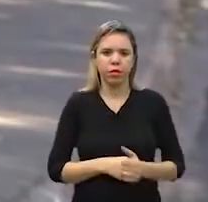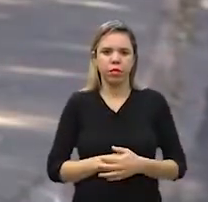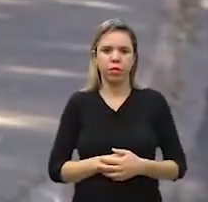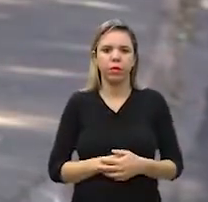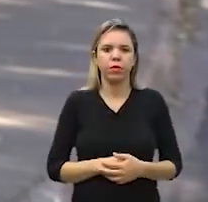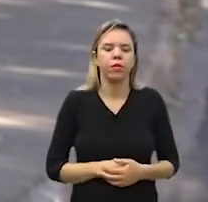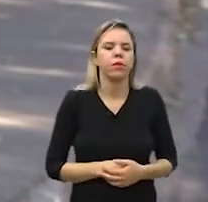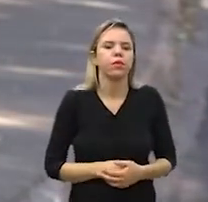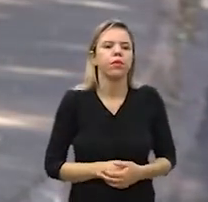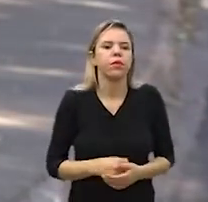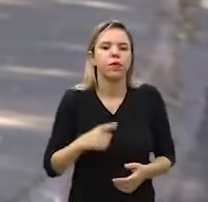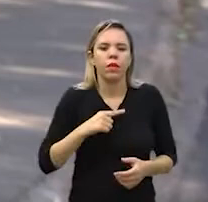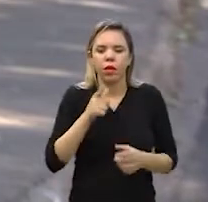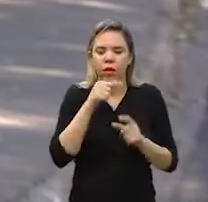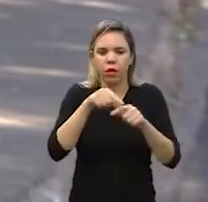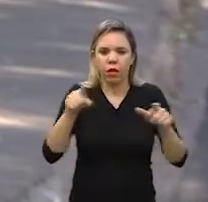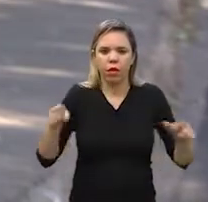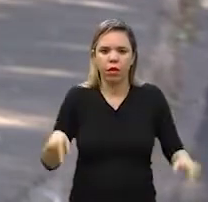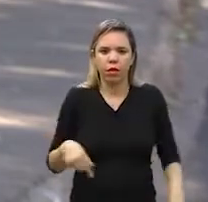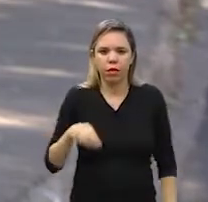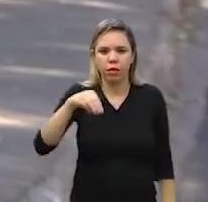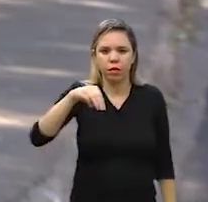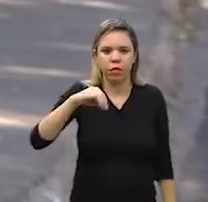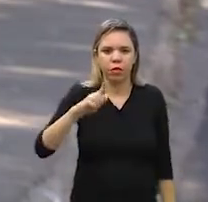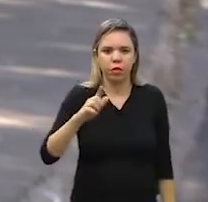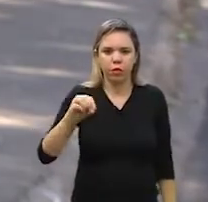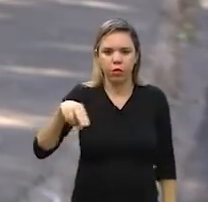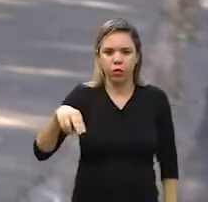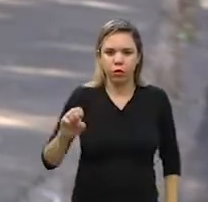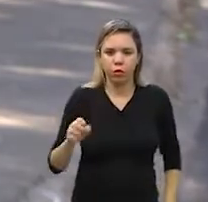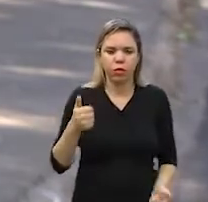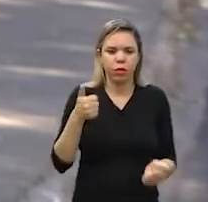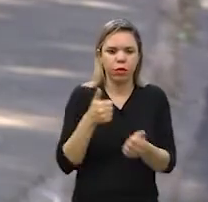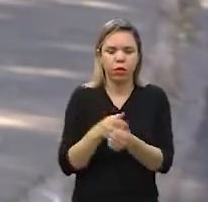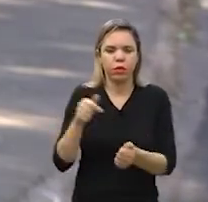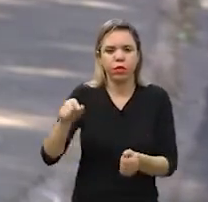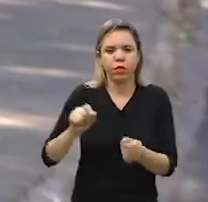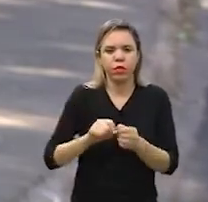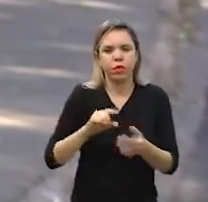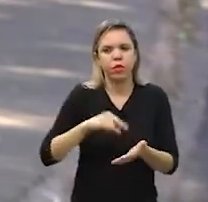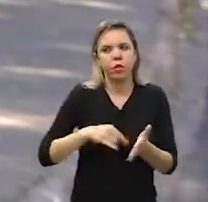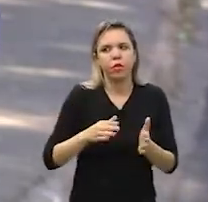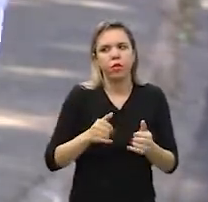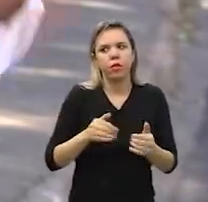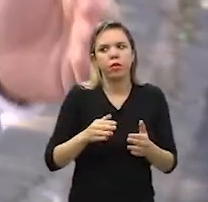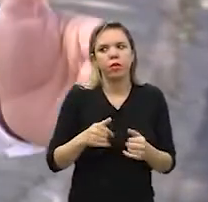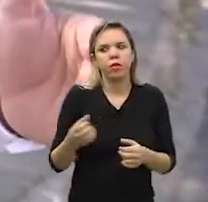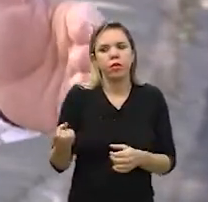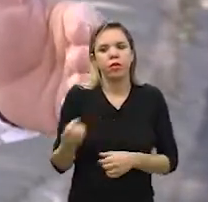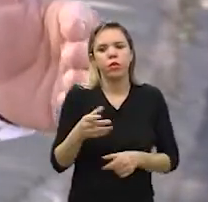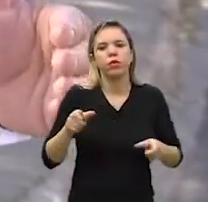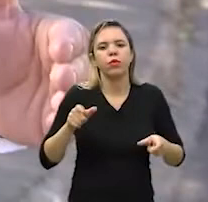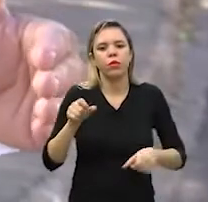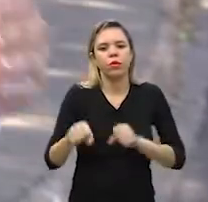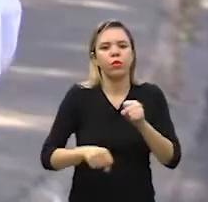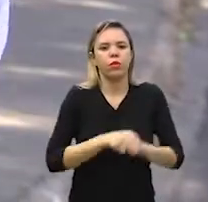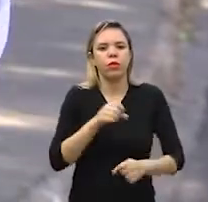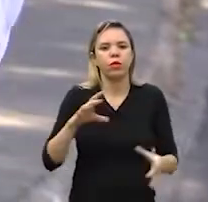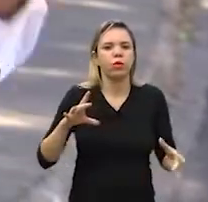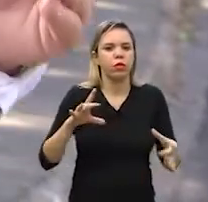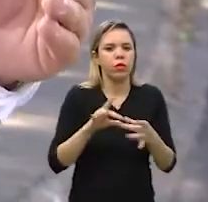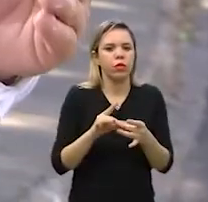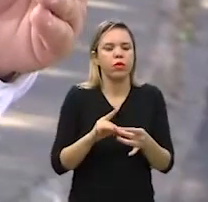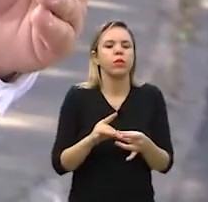é nós temos a lagoa do Mingone muito próxima daqui nós fizemos uma indicação de uma nova